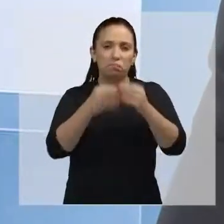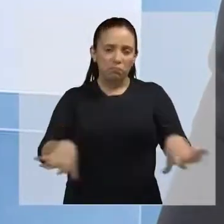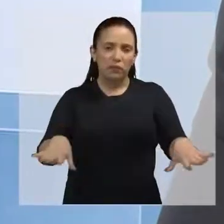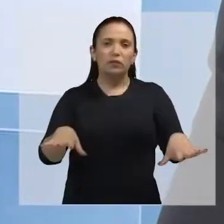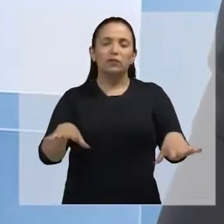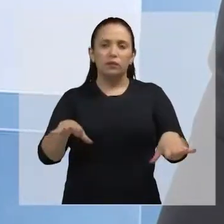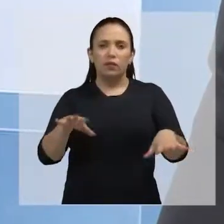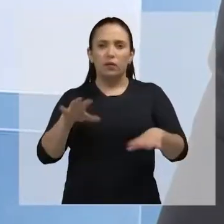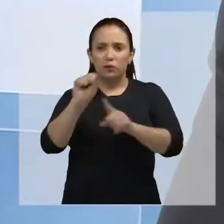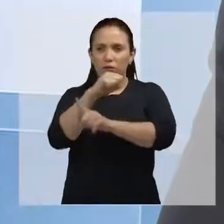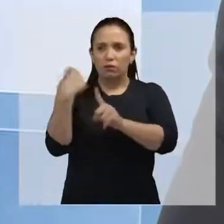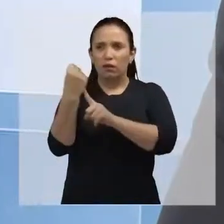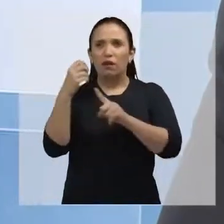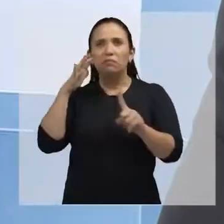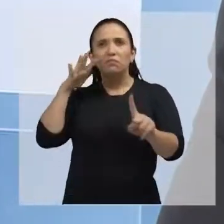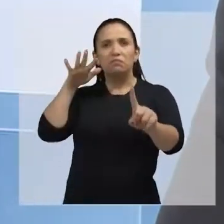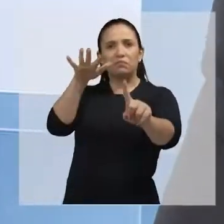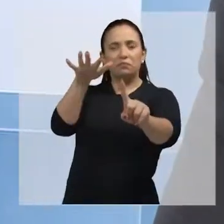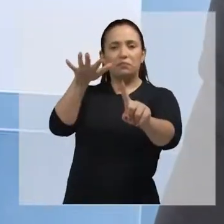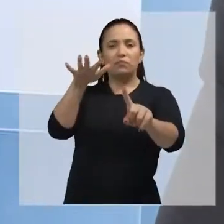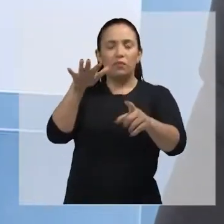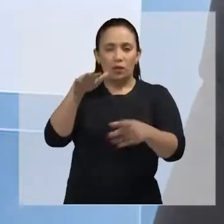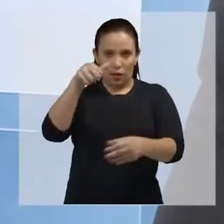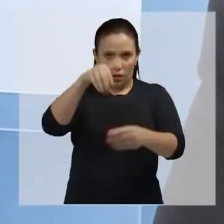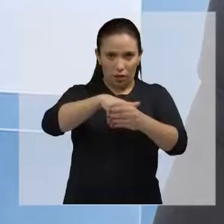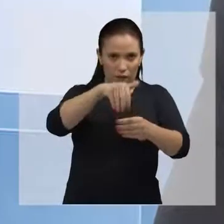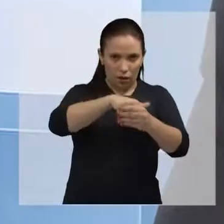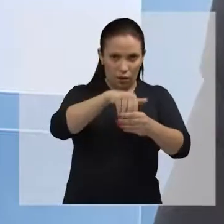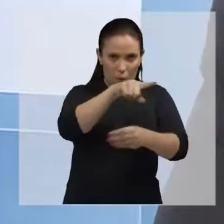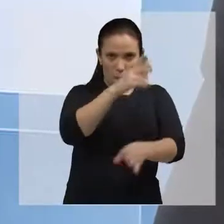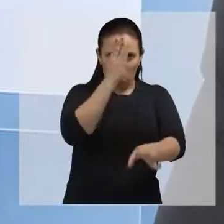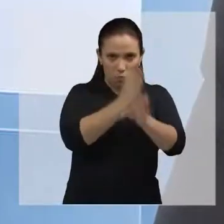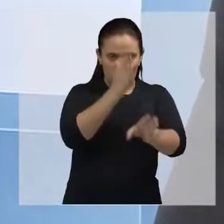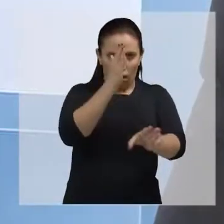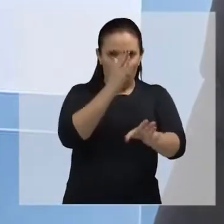povo brasileiro, cada dia que passa, menos esperança. Não pelo resultado do julgamento,